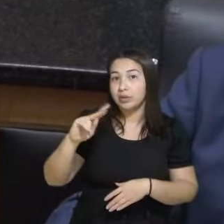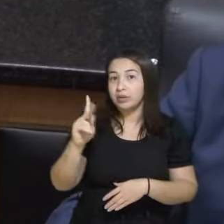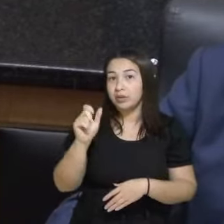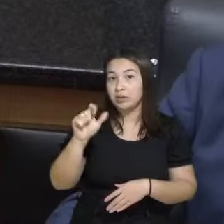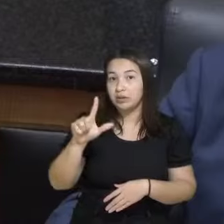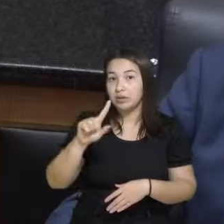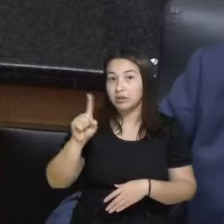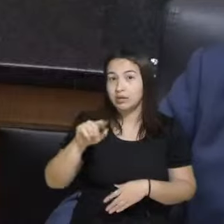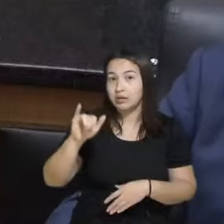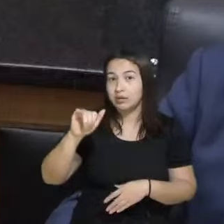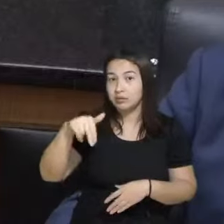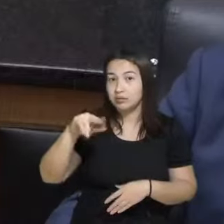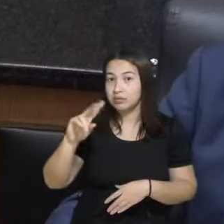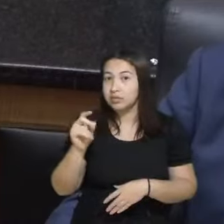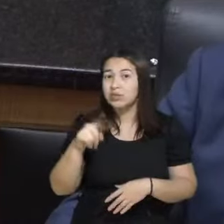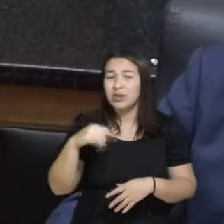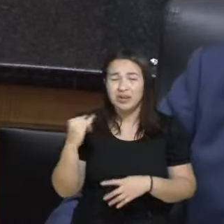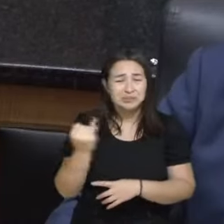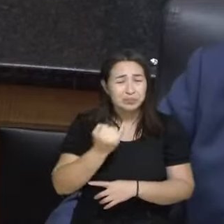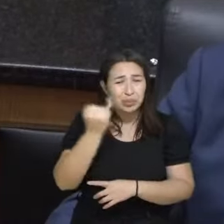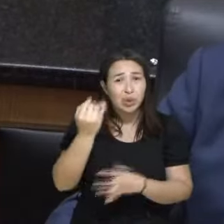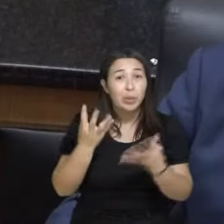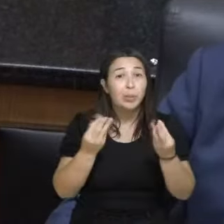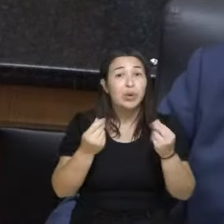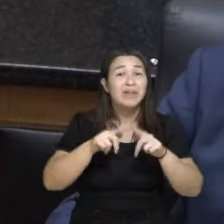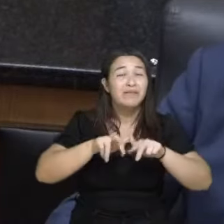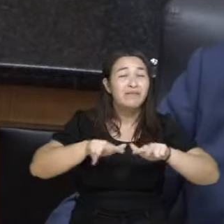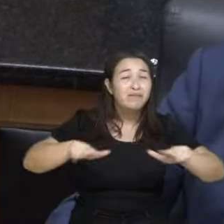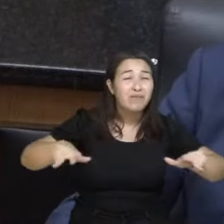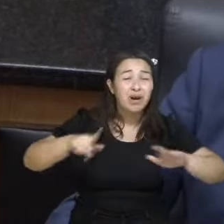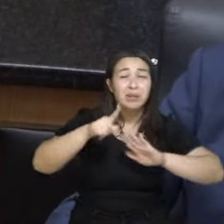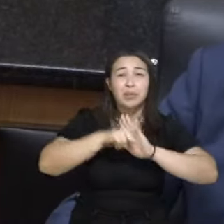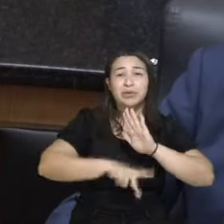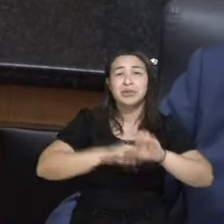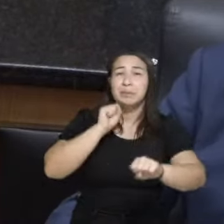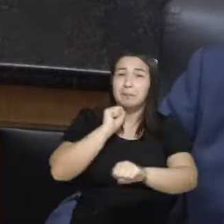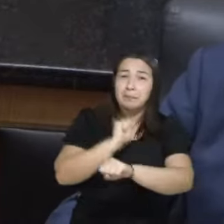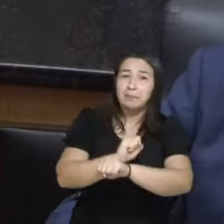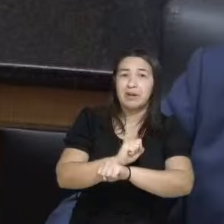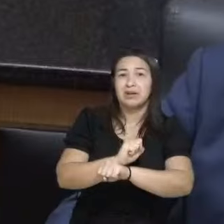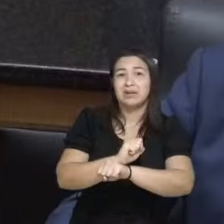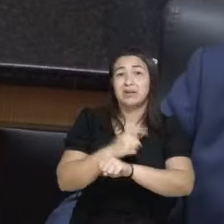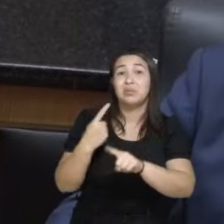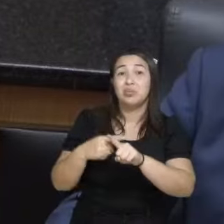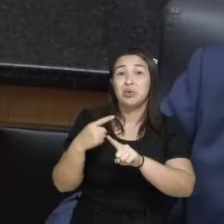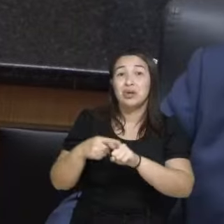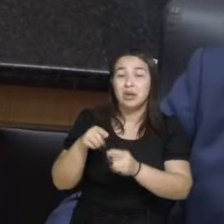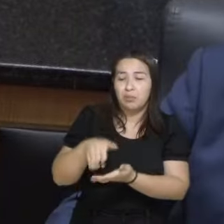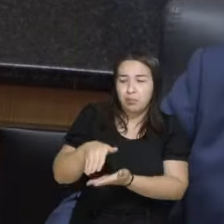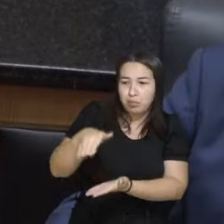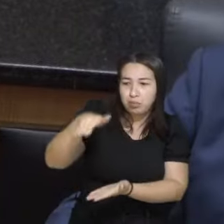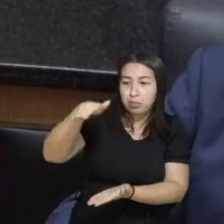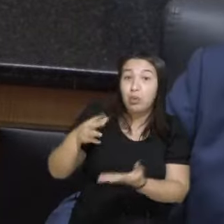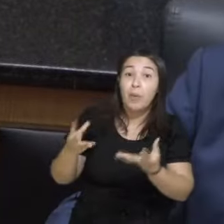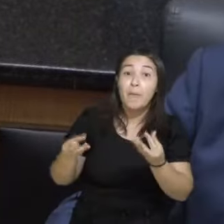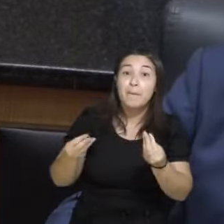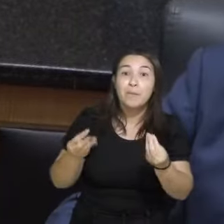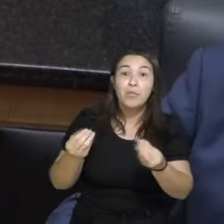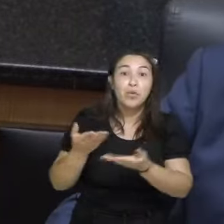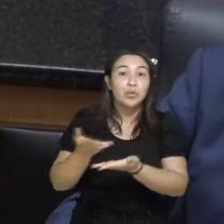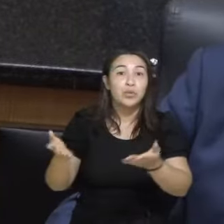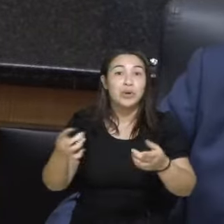porque hoje a quantidade de projetos que tem parado justamente pelo acúmulo faz com que os